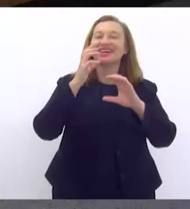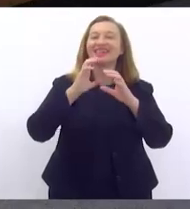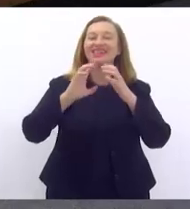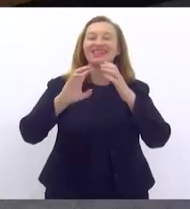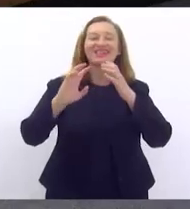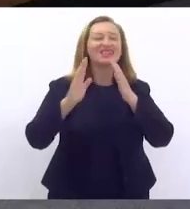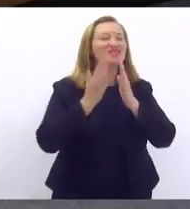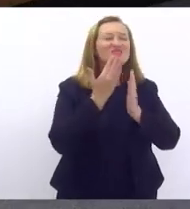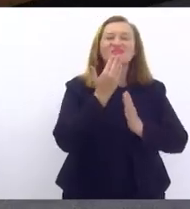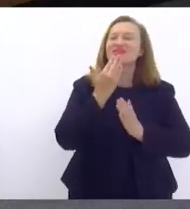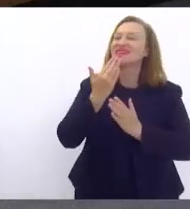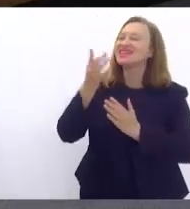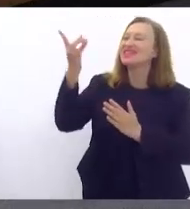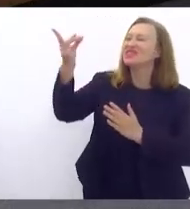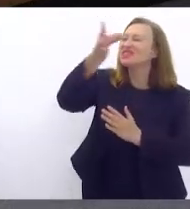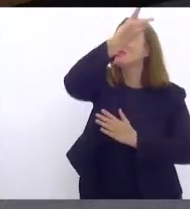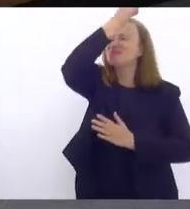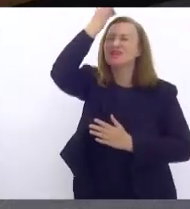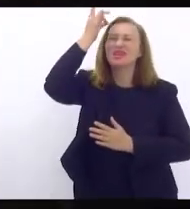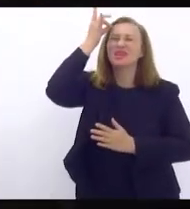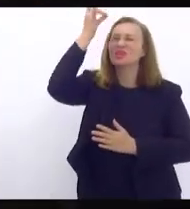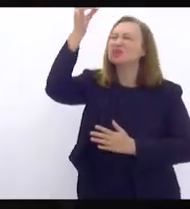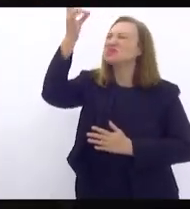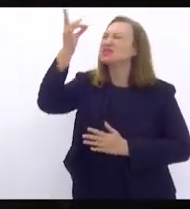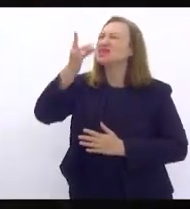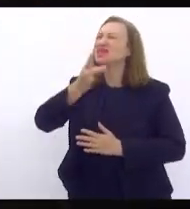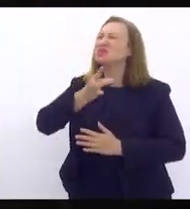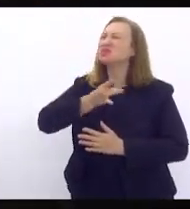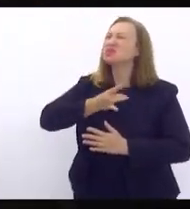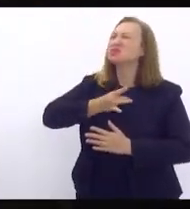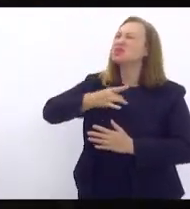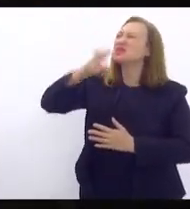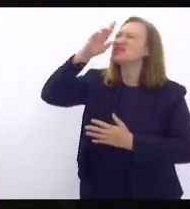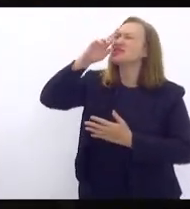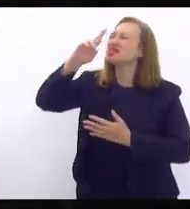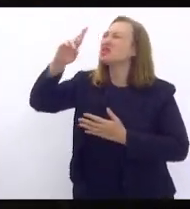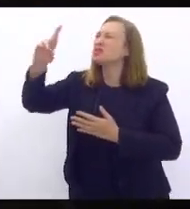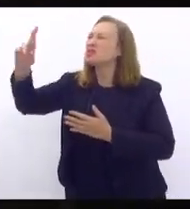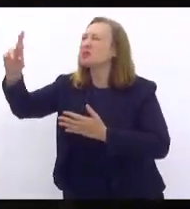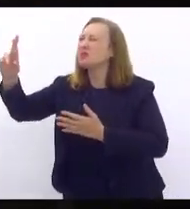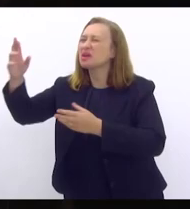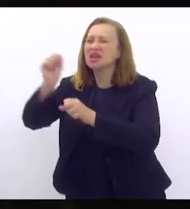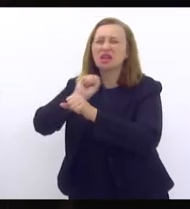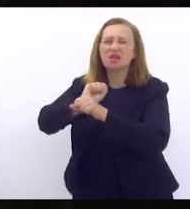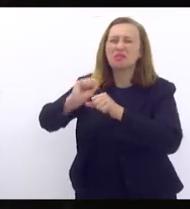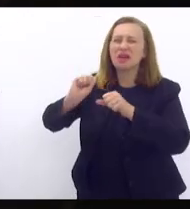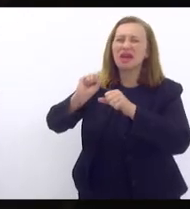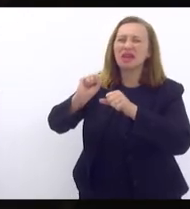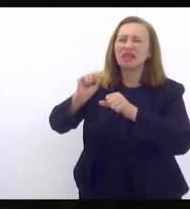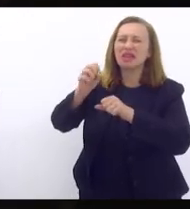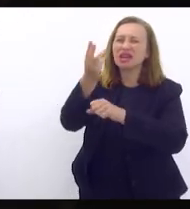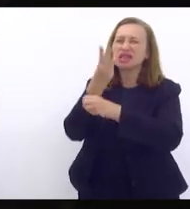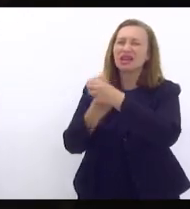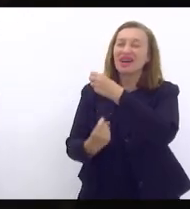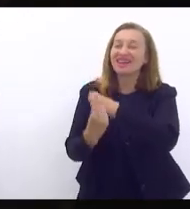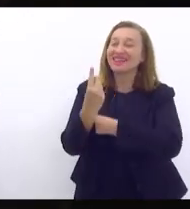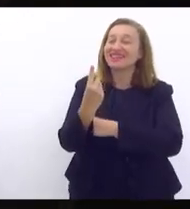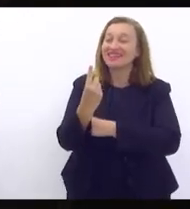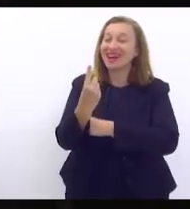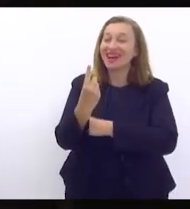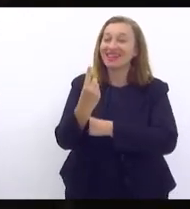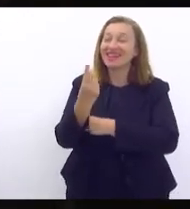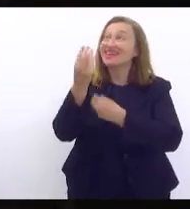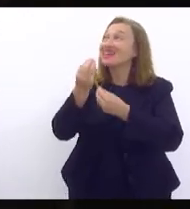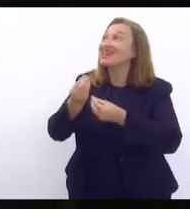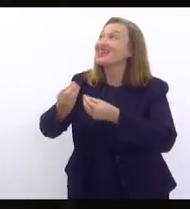pedindo ao Espírito Santo, Senhor que dá a vida, que procede do Pai e do Filho, Espírito Santo, que nos